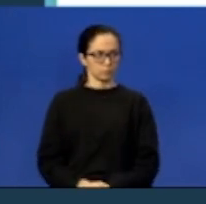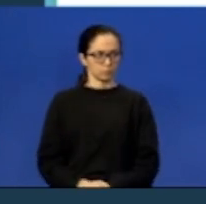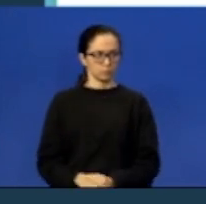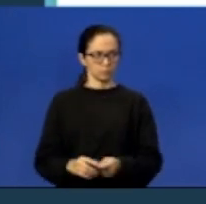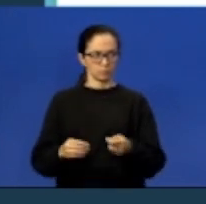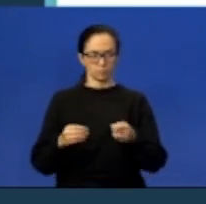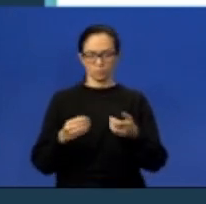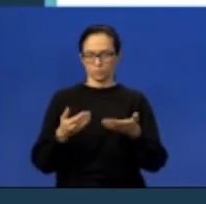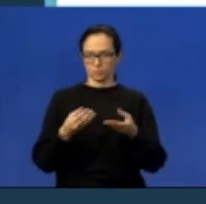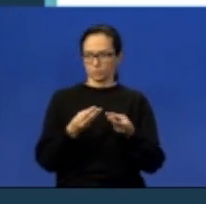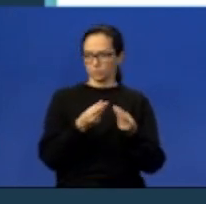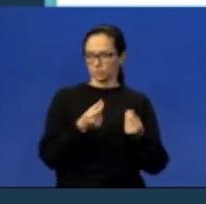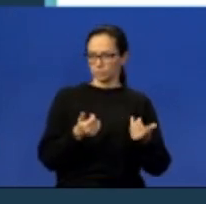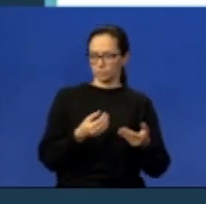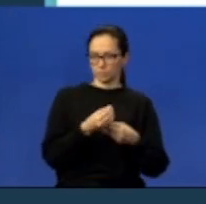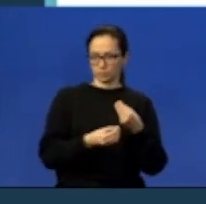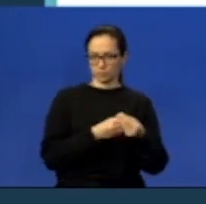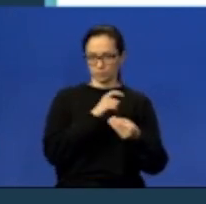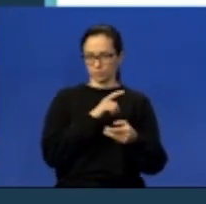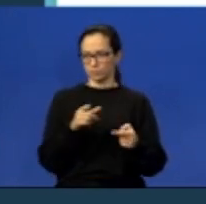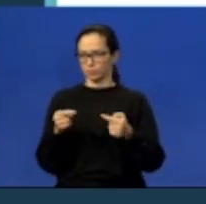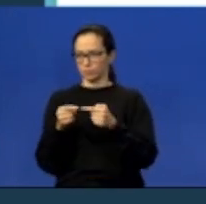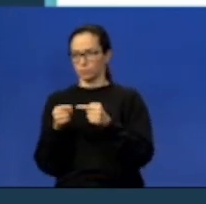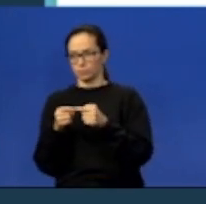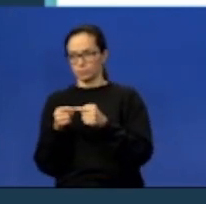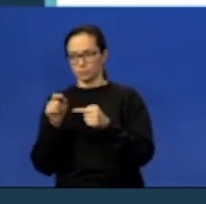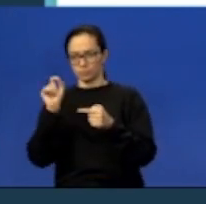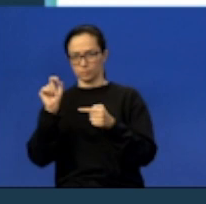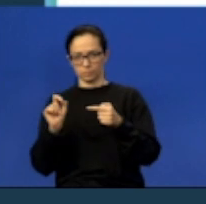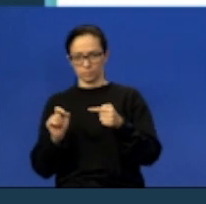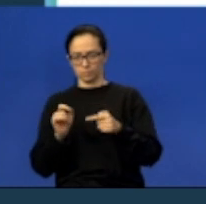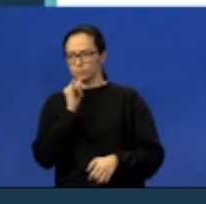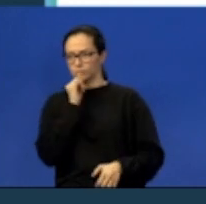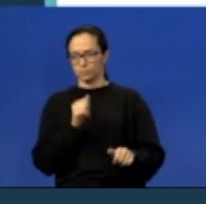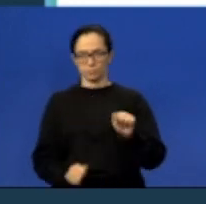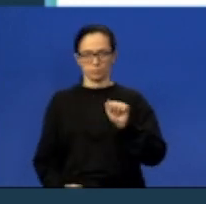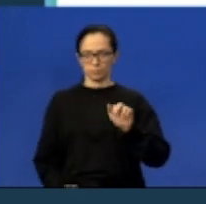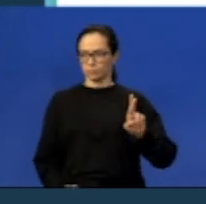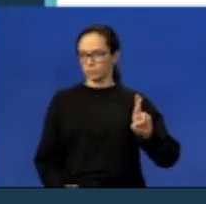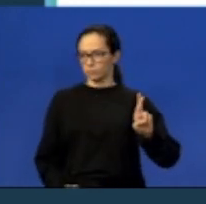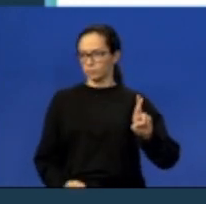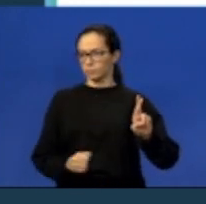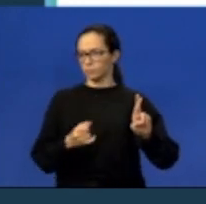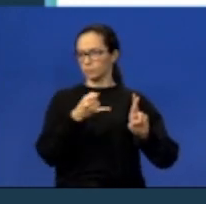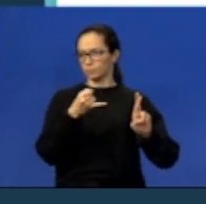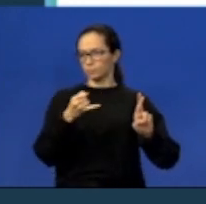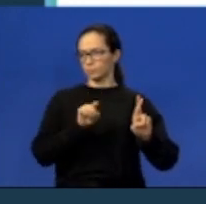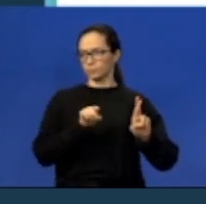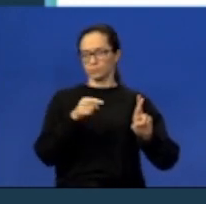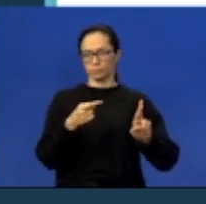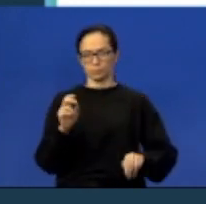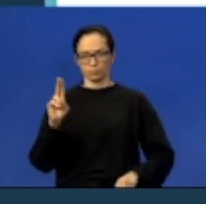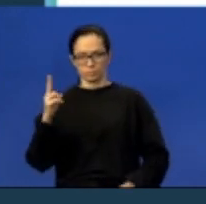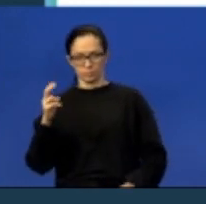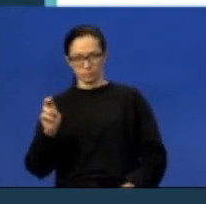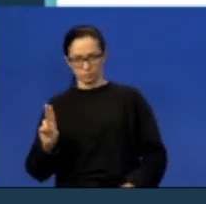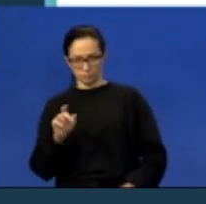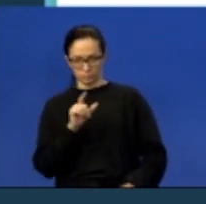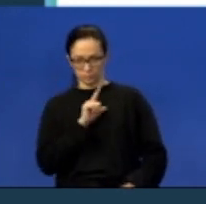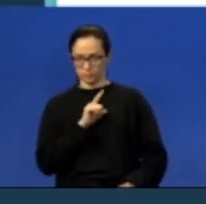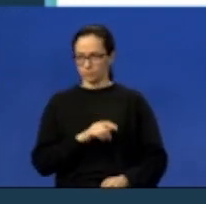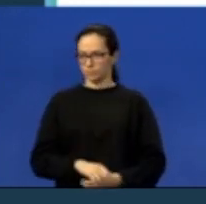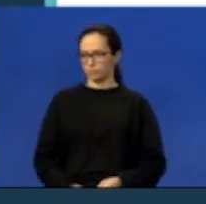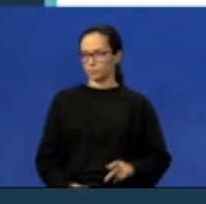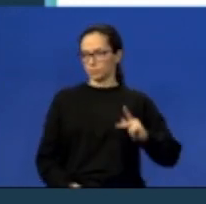tecido em relação às unidades. Então, por exemplo, o ar, ele teria menos 1000 HU, que seria as unidades de Hounsfield.